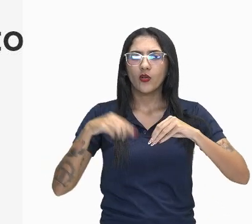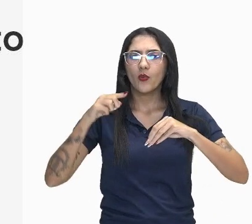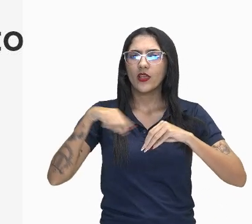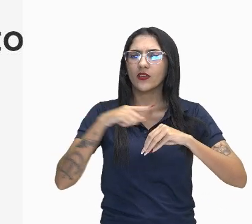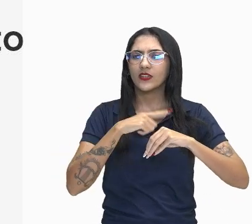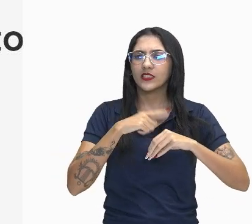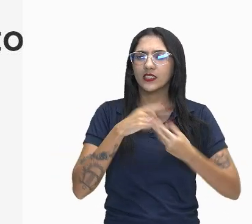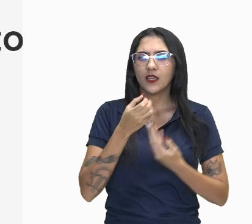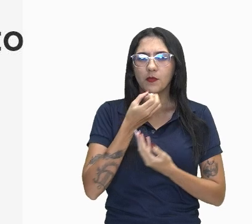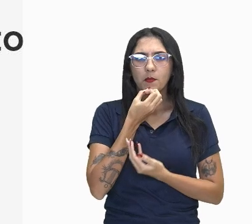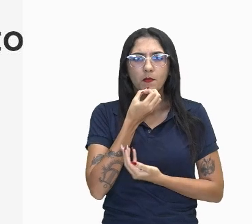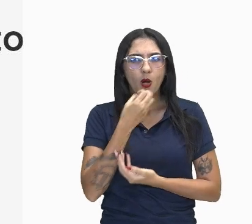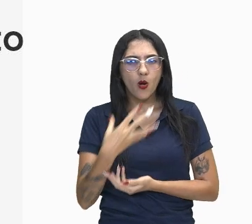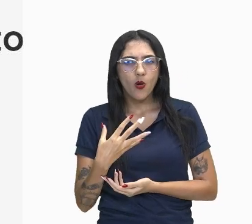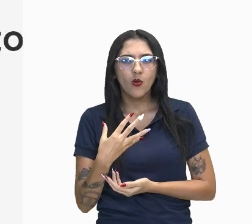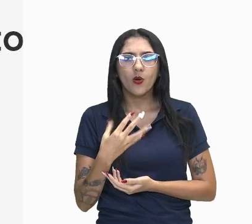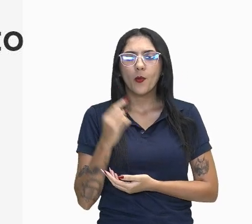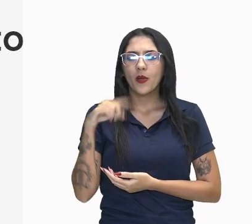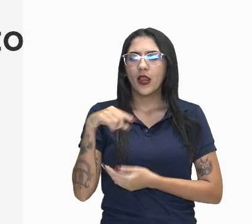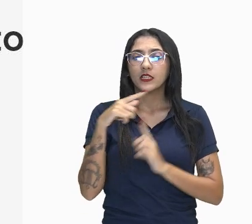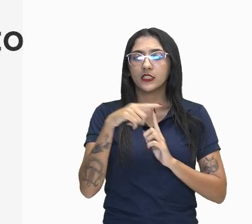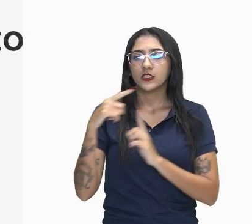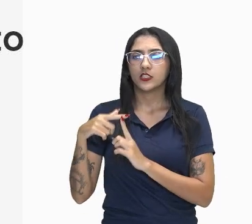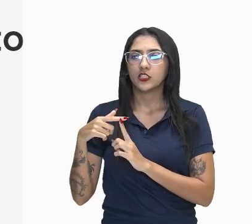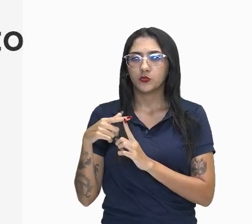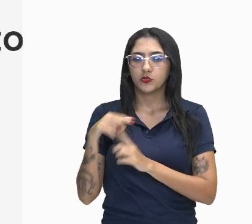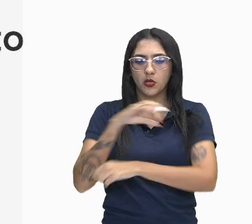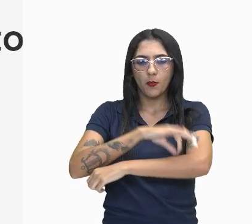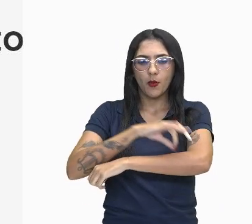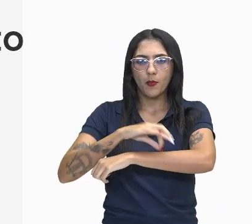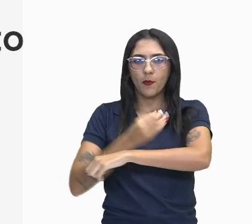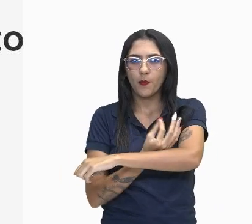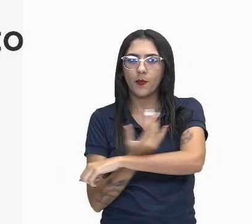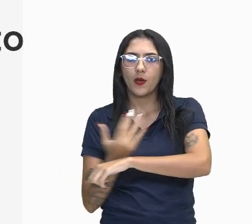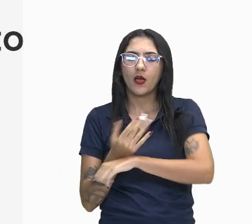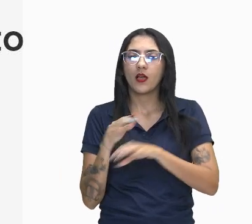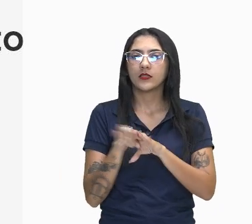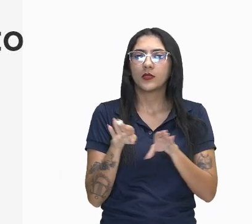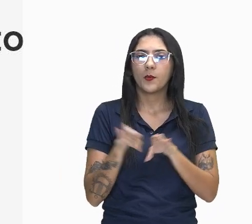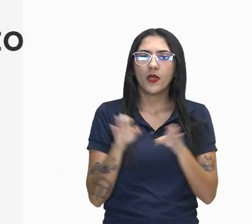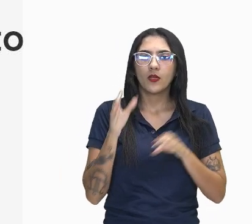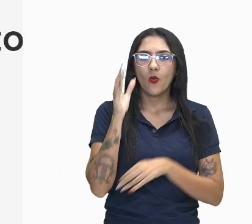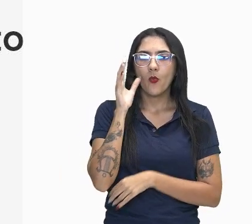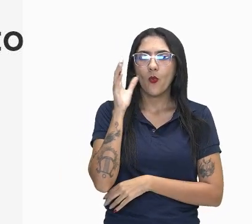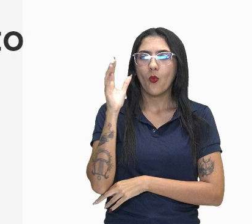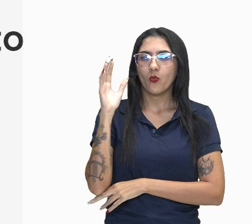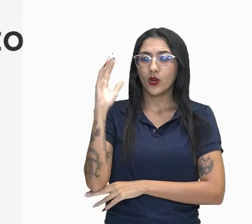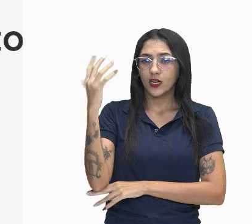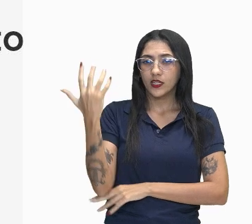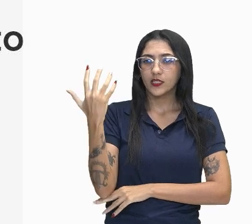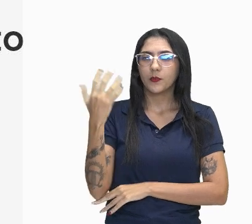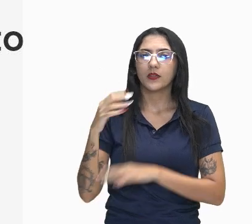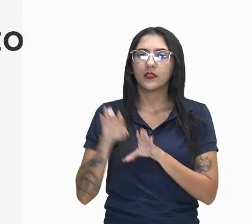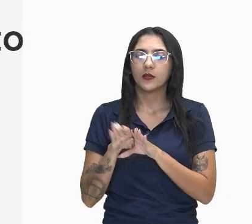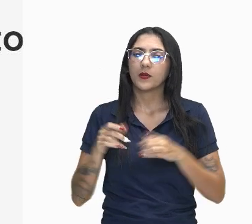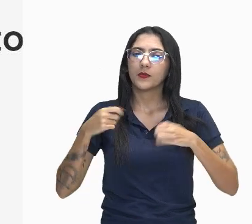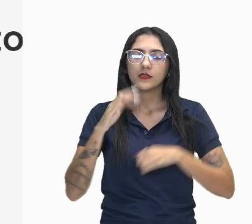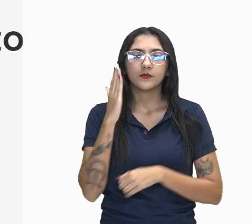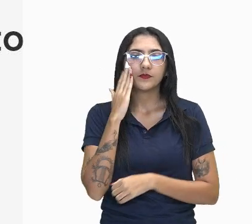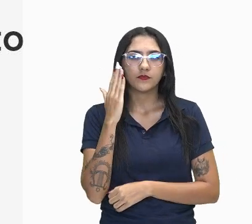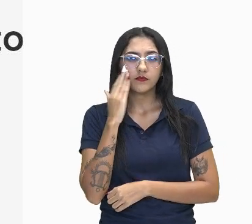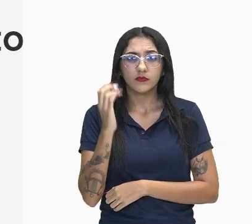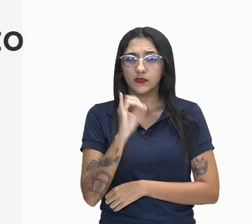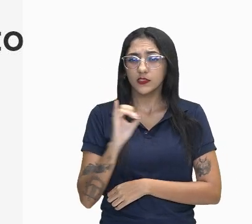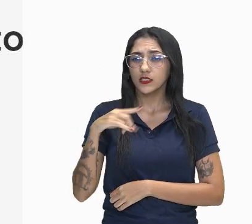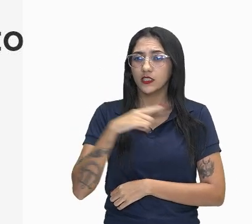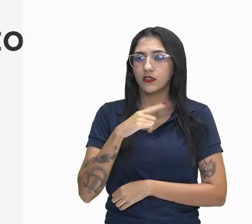ali adaptado àquele tipo de cultivo. O clima também, né? É necessário saber ali se vai influenciar aquele